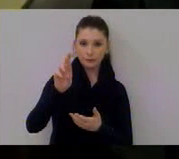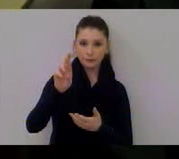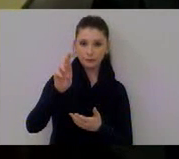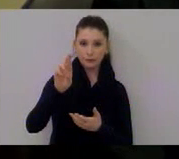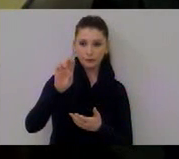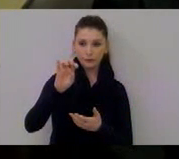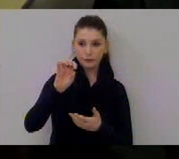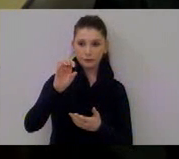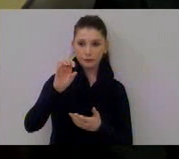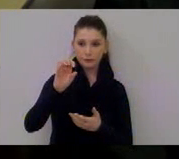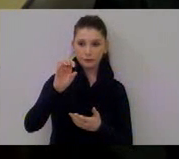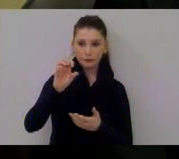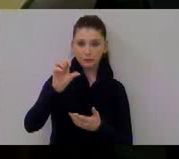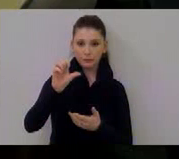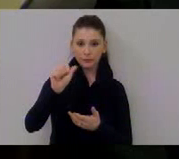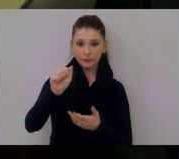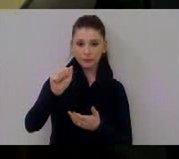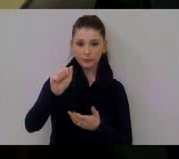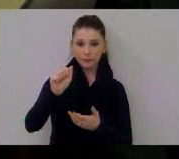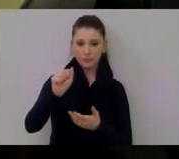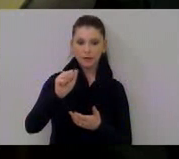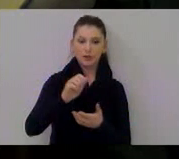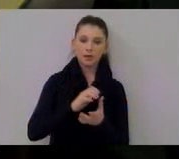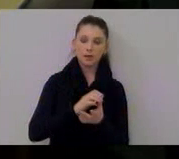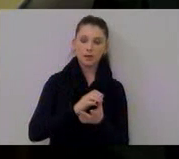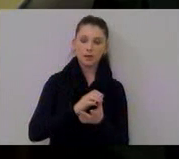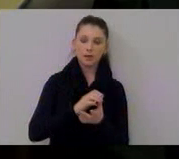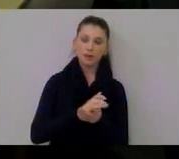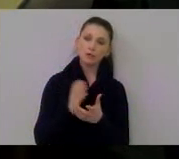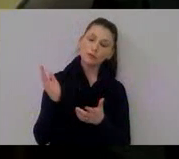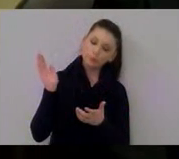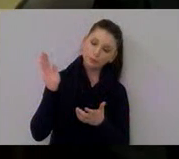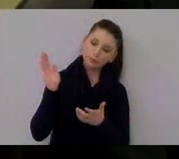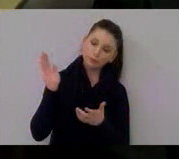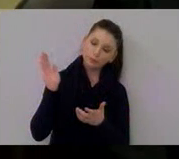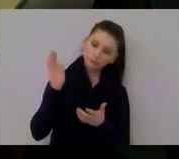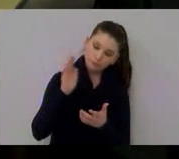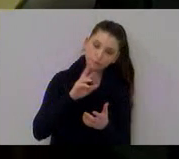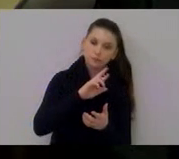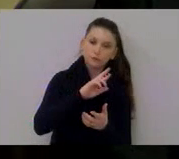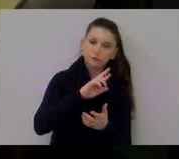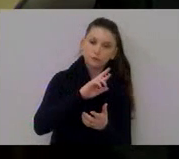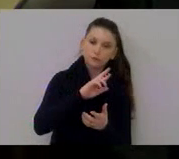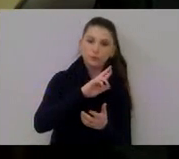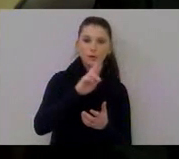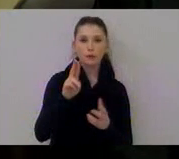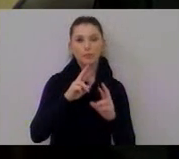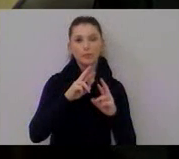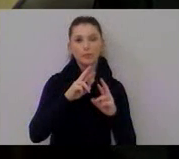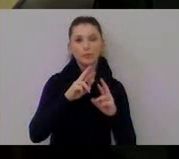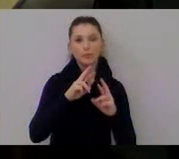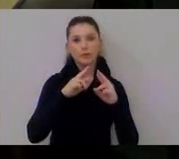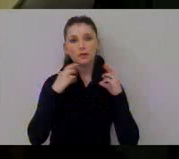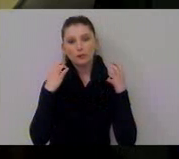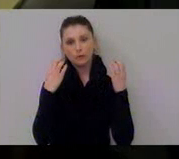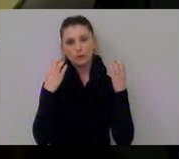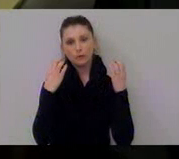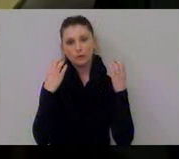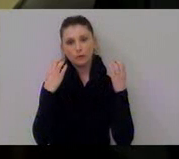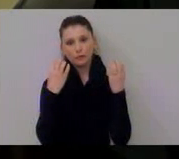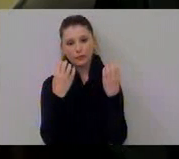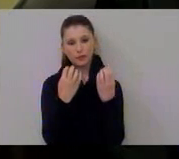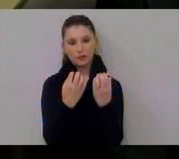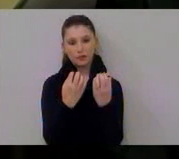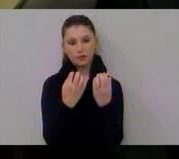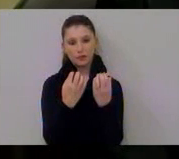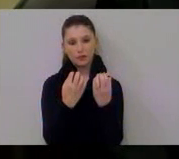da Salete, Cristo Redentor e cidadãos